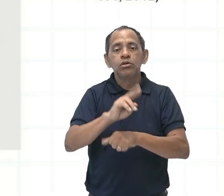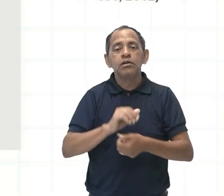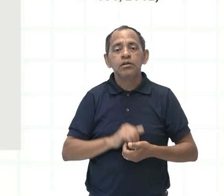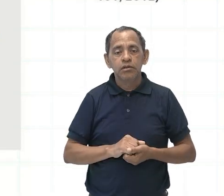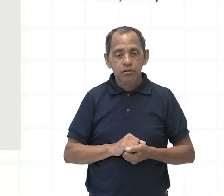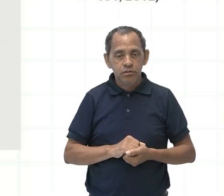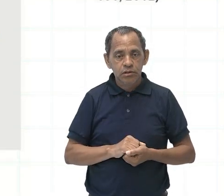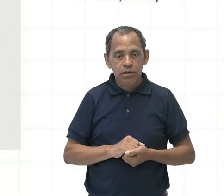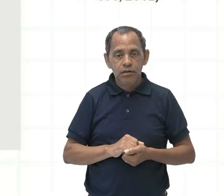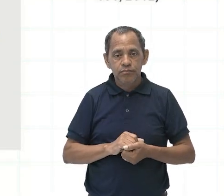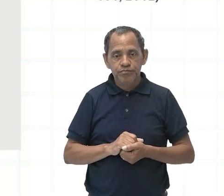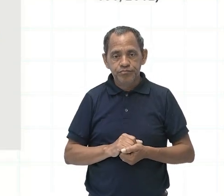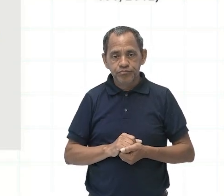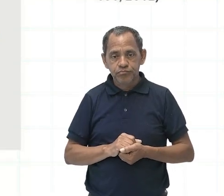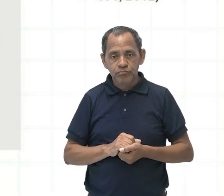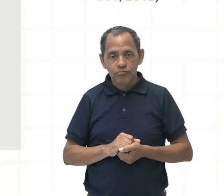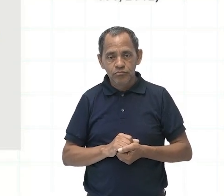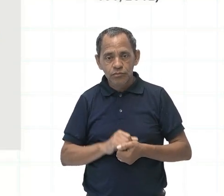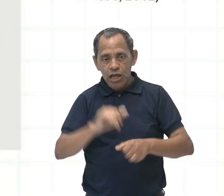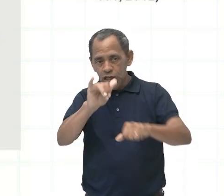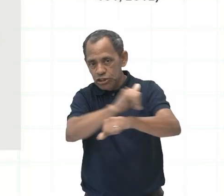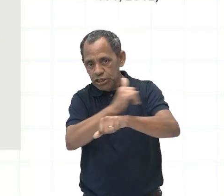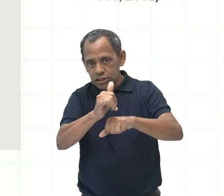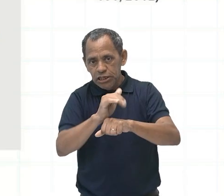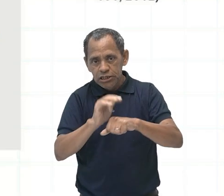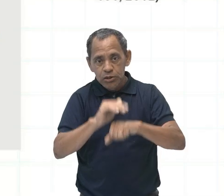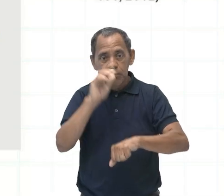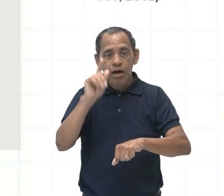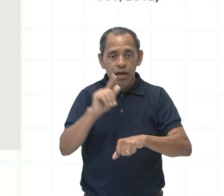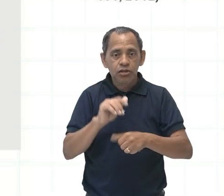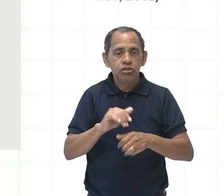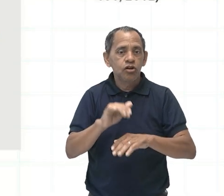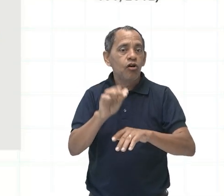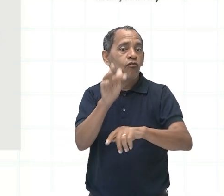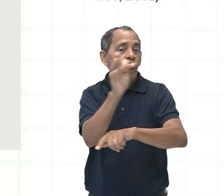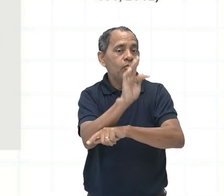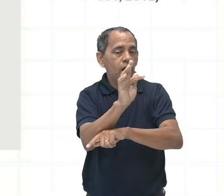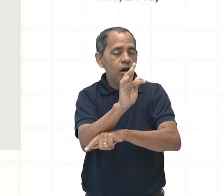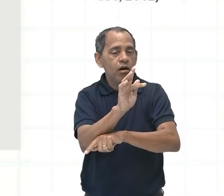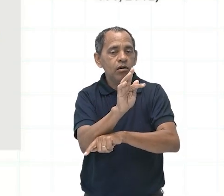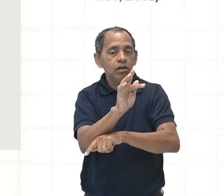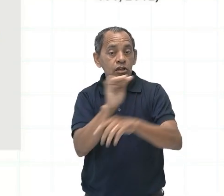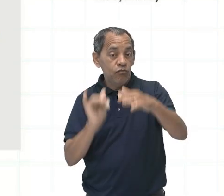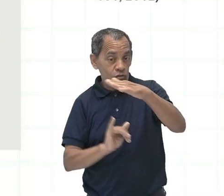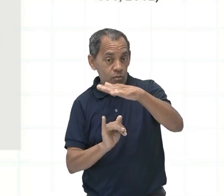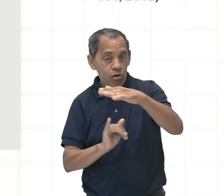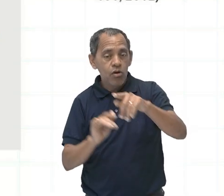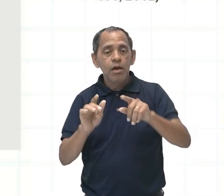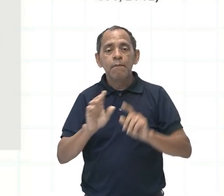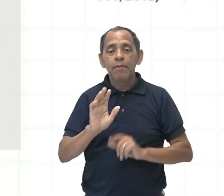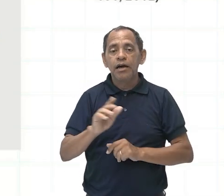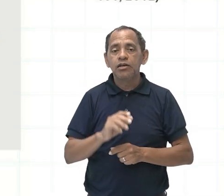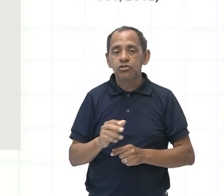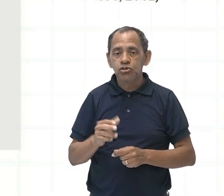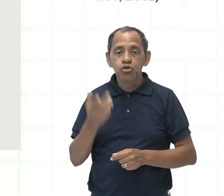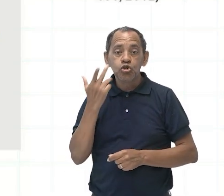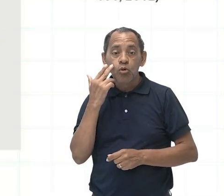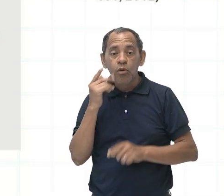agente, que seria mais informal. O mais formal seria o nós, não é? Me